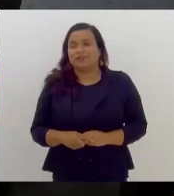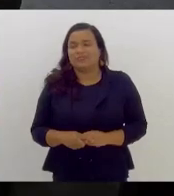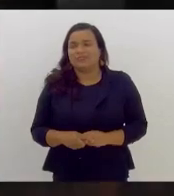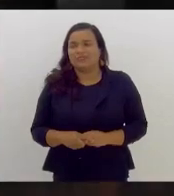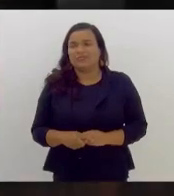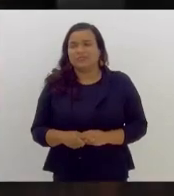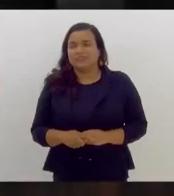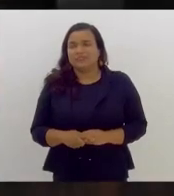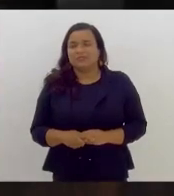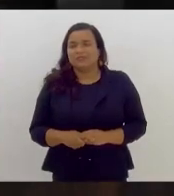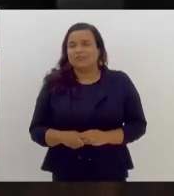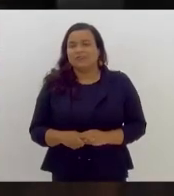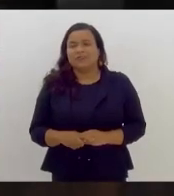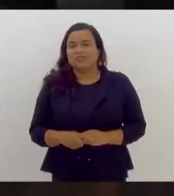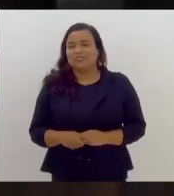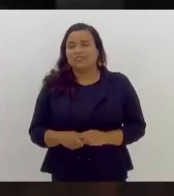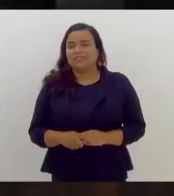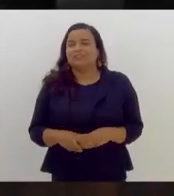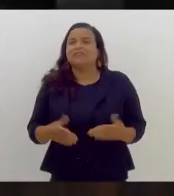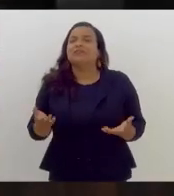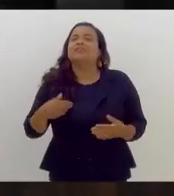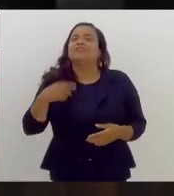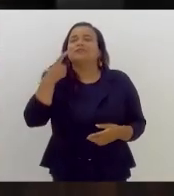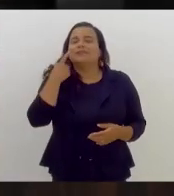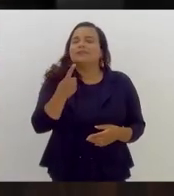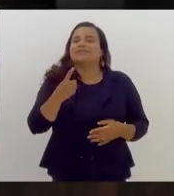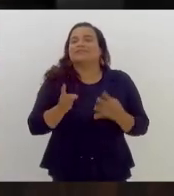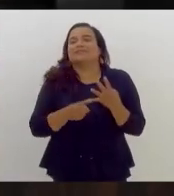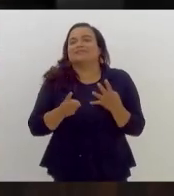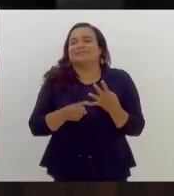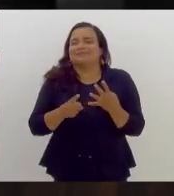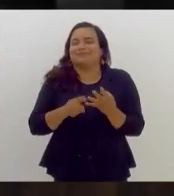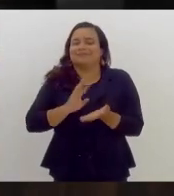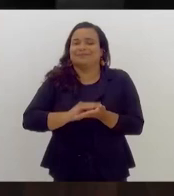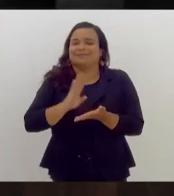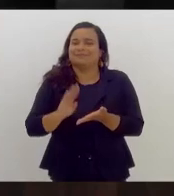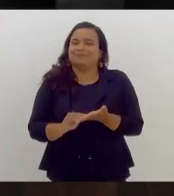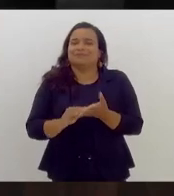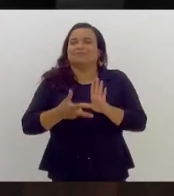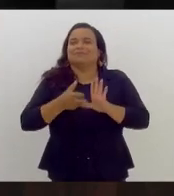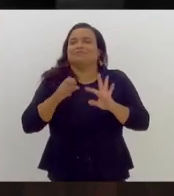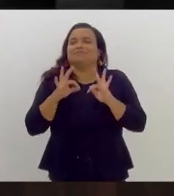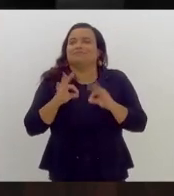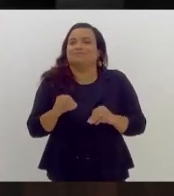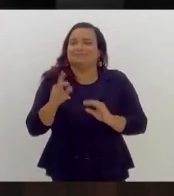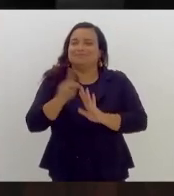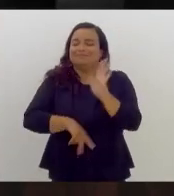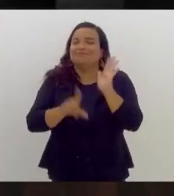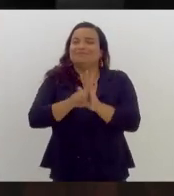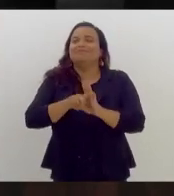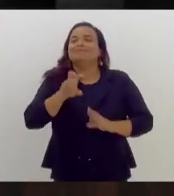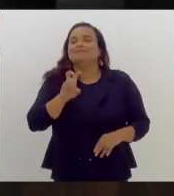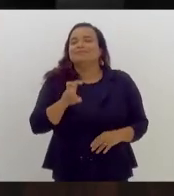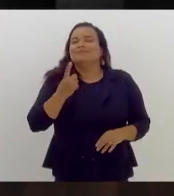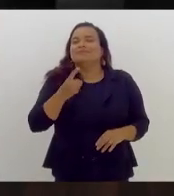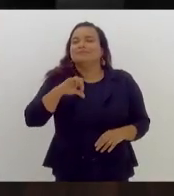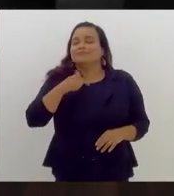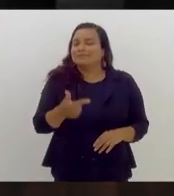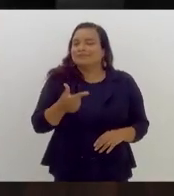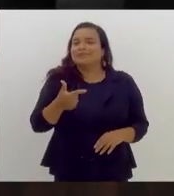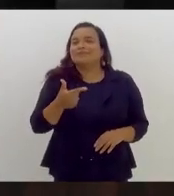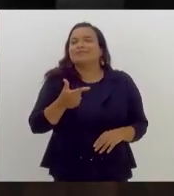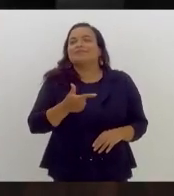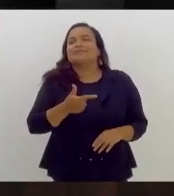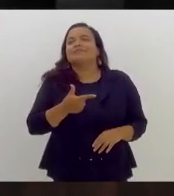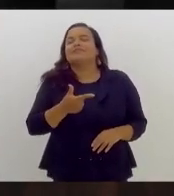Vamos lá. Quarto da pauta. Veto total aposto ao projeto de lei 5192, de 21,